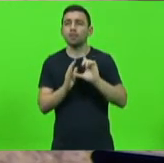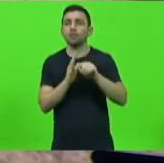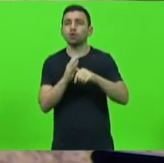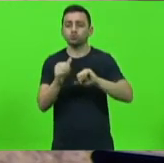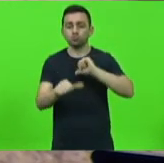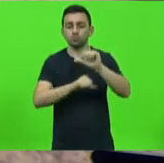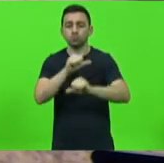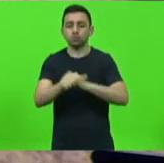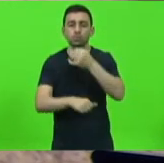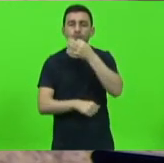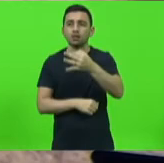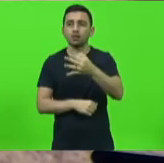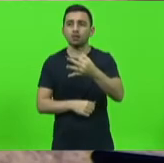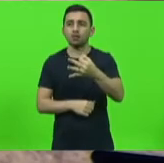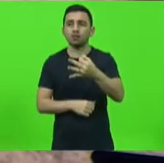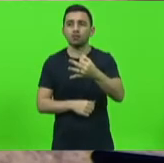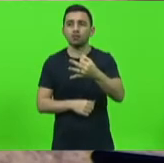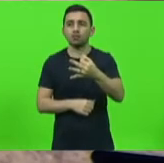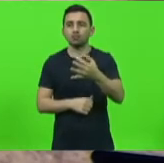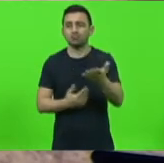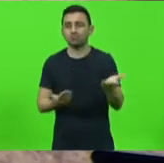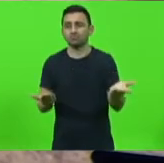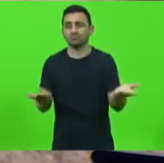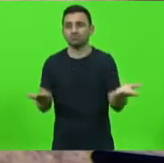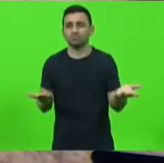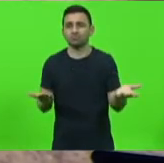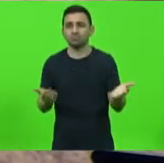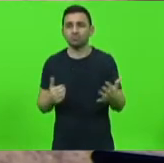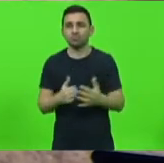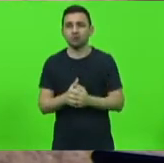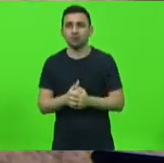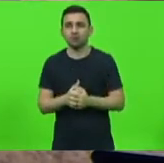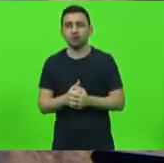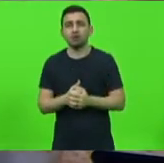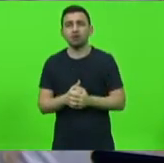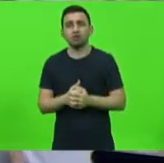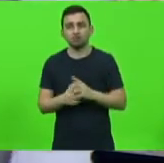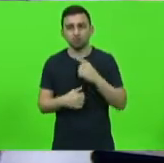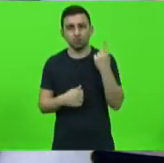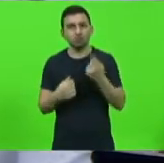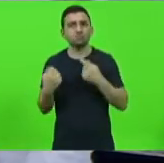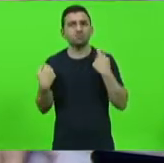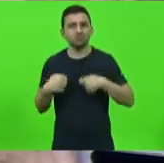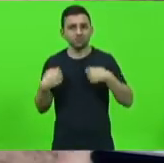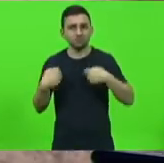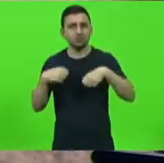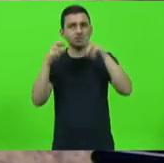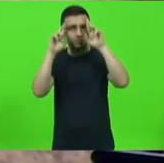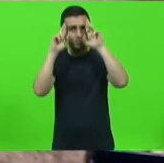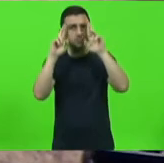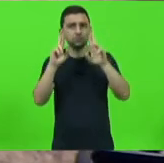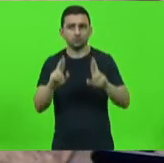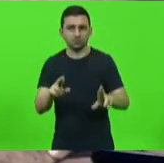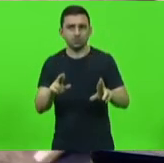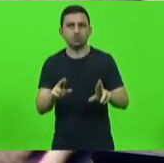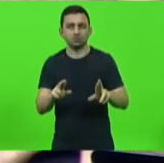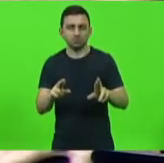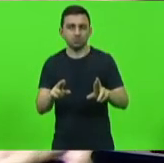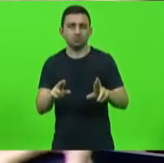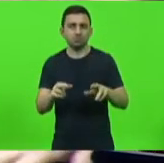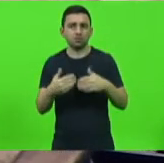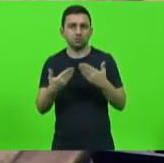opinião. Olha, gente, nós temos que respeitar o princípio